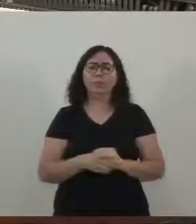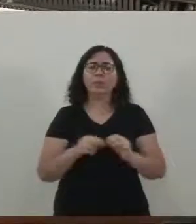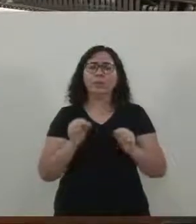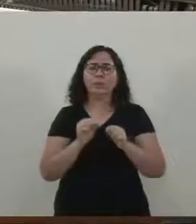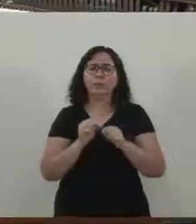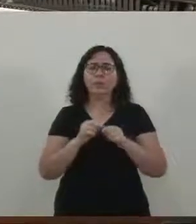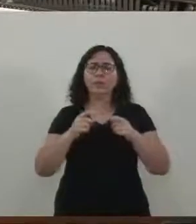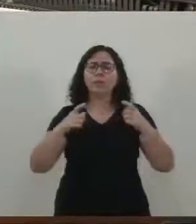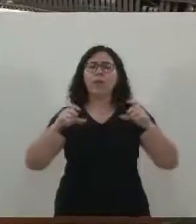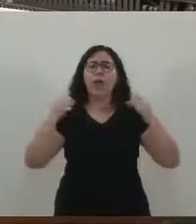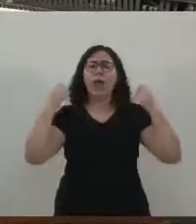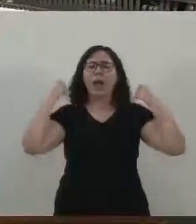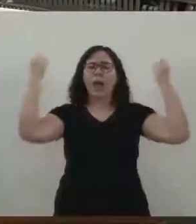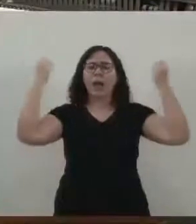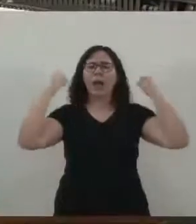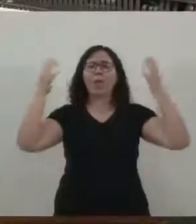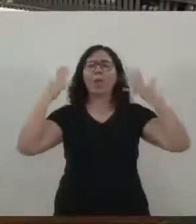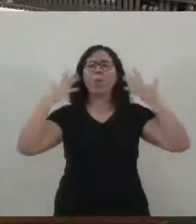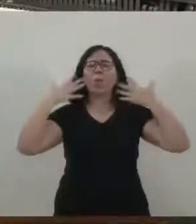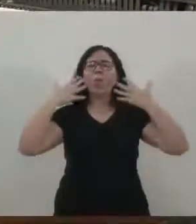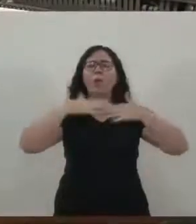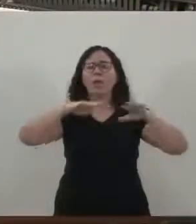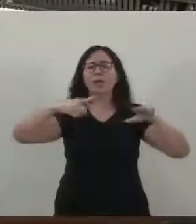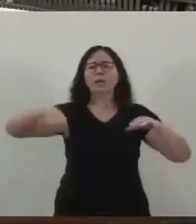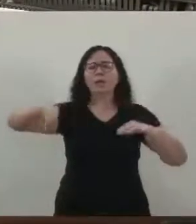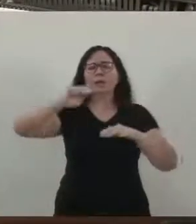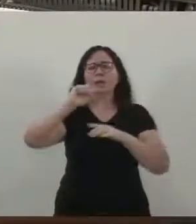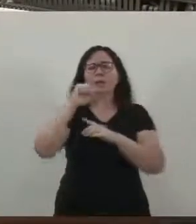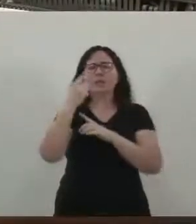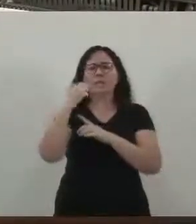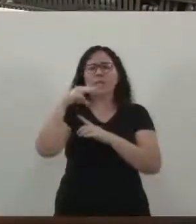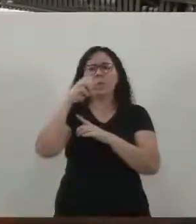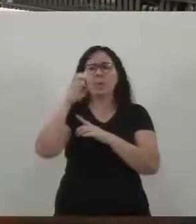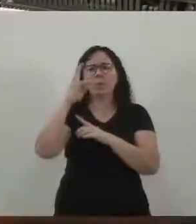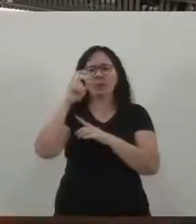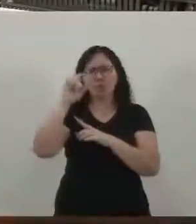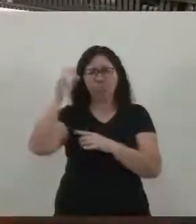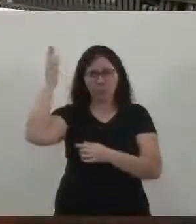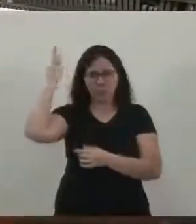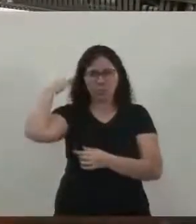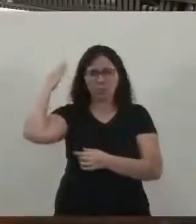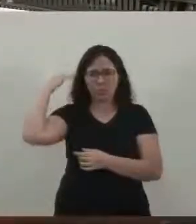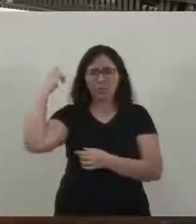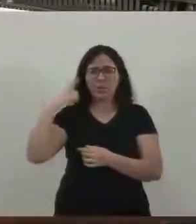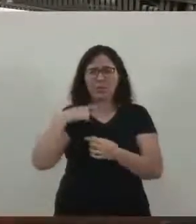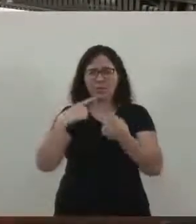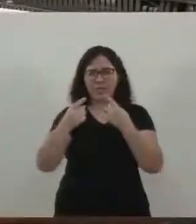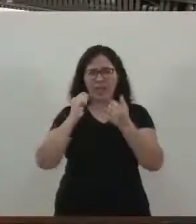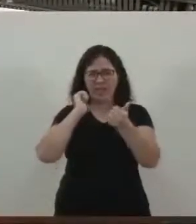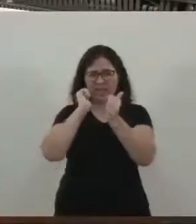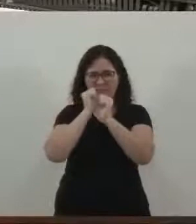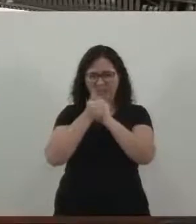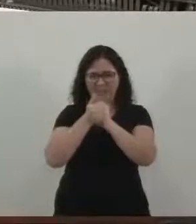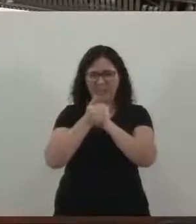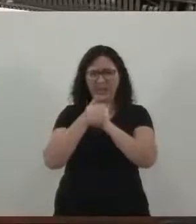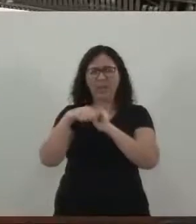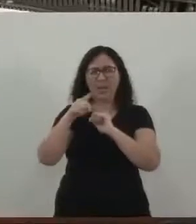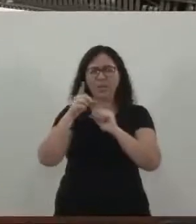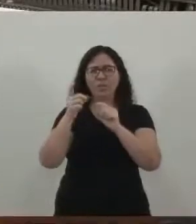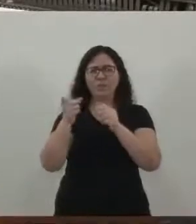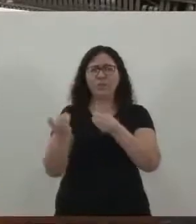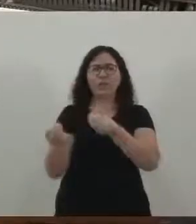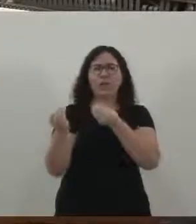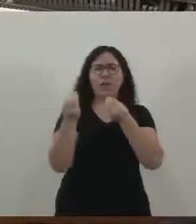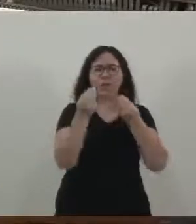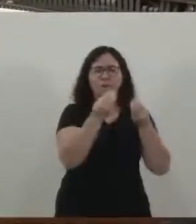academia ao ar livre no Jardim São Mateus. Antigamente existia naquela área onde era a pista de atletismo, e todos sabemos que foi devolvido